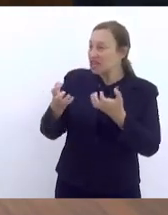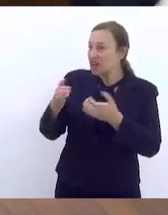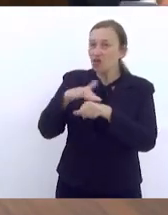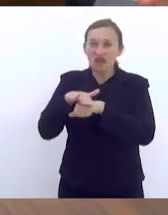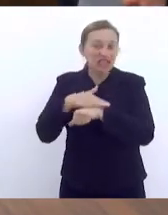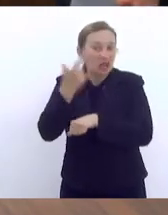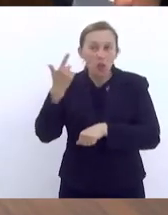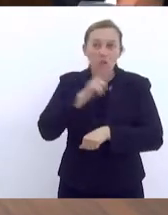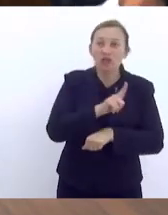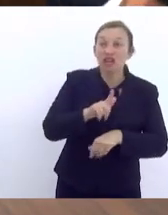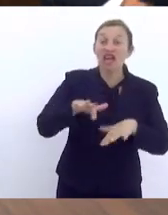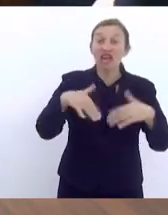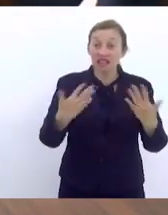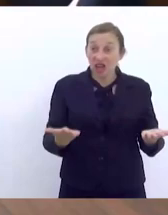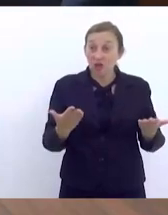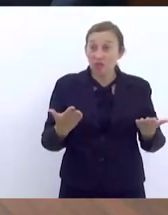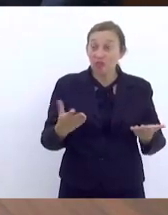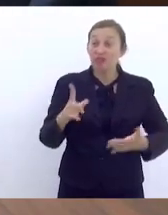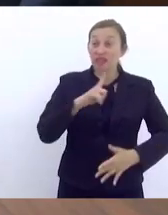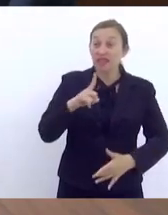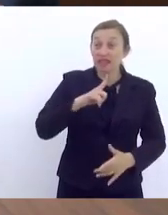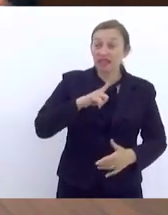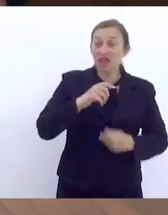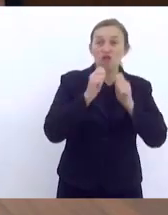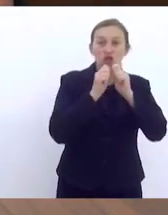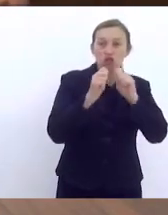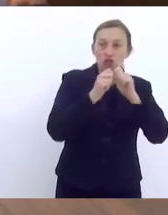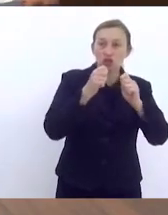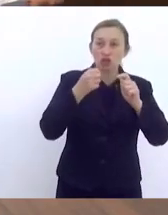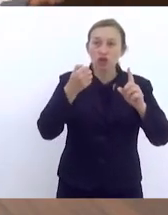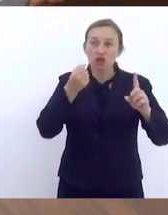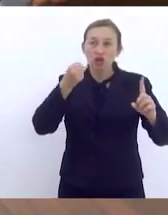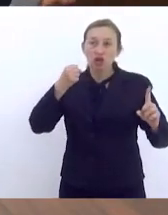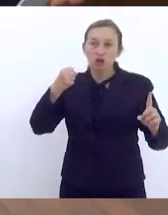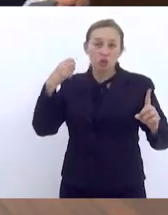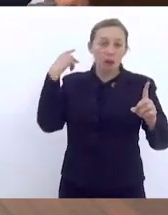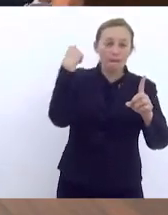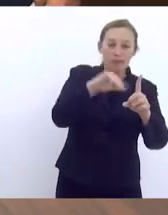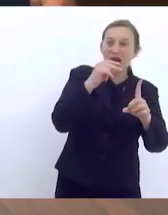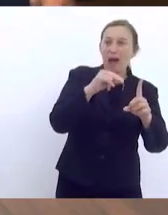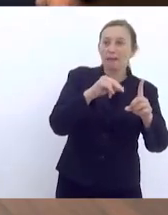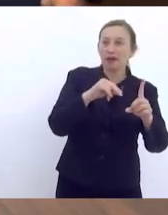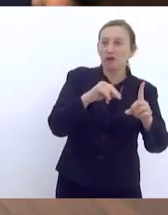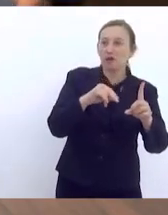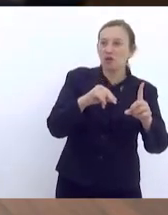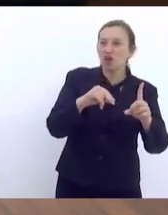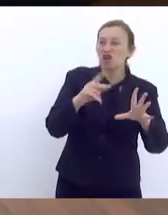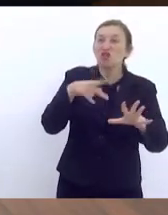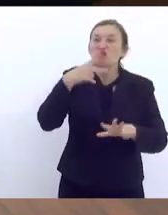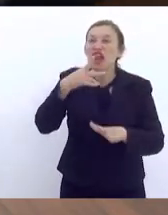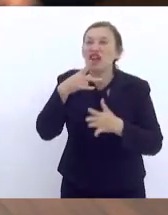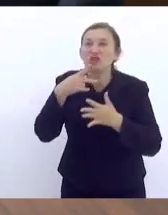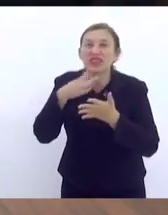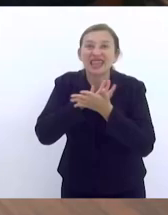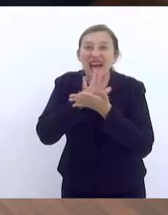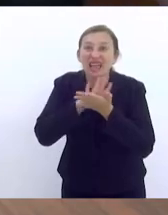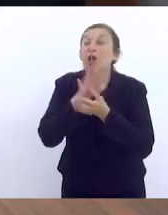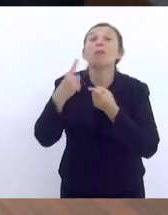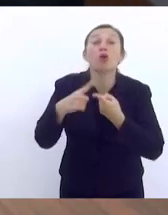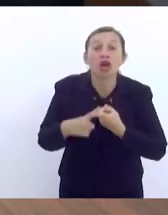então ainda teve uma jornalista que tomou um soco no peito e ninguém falou nada porque